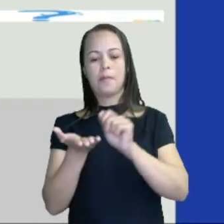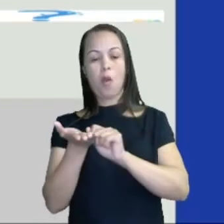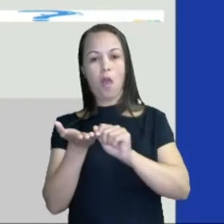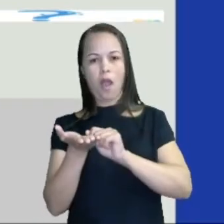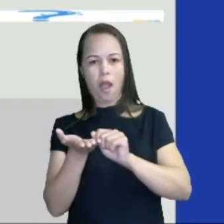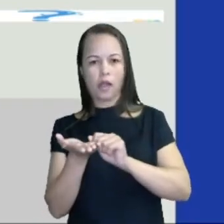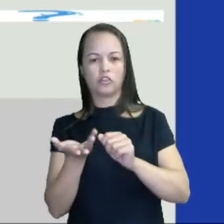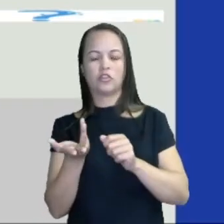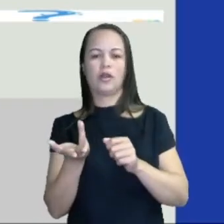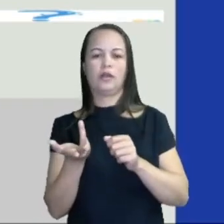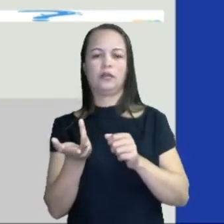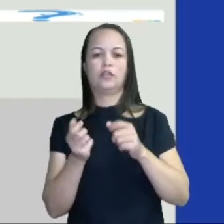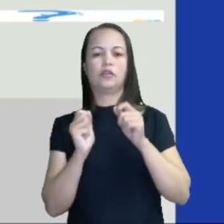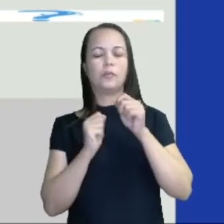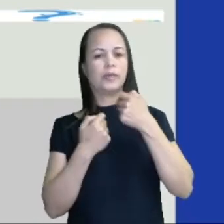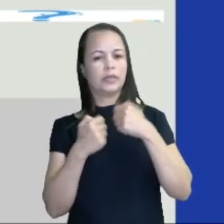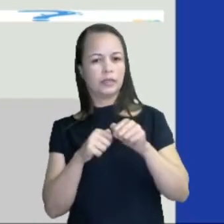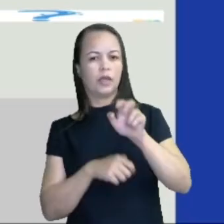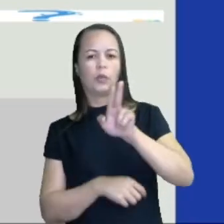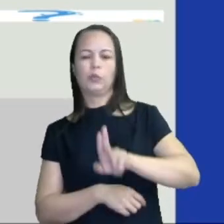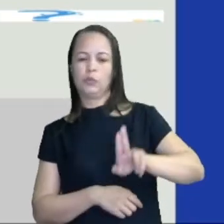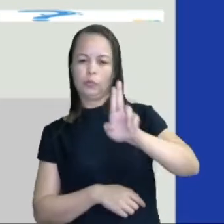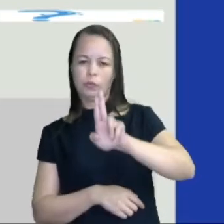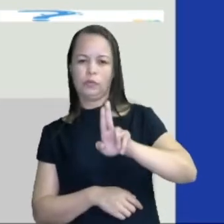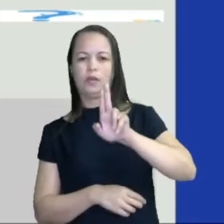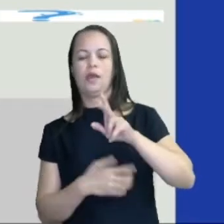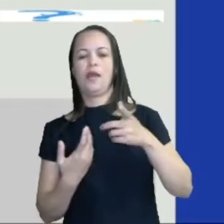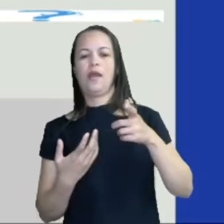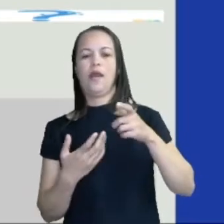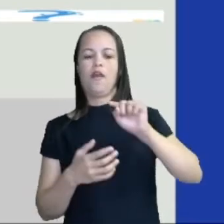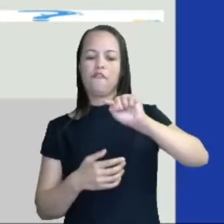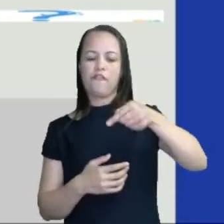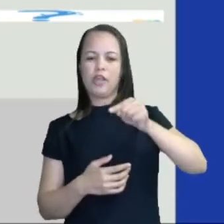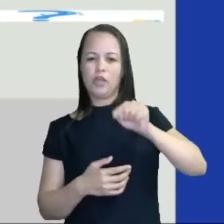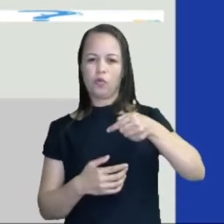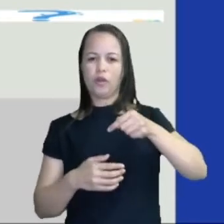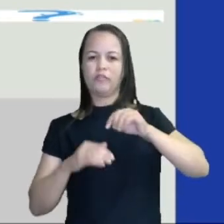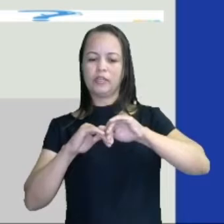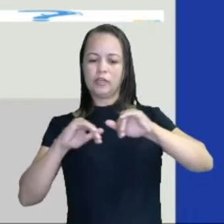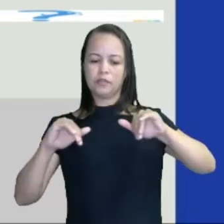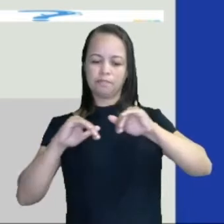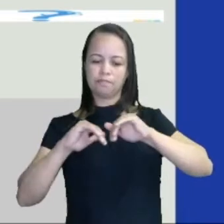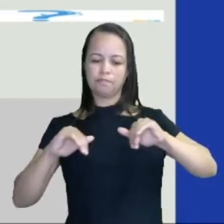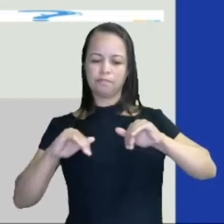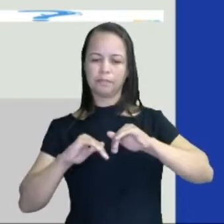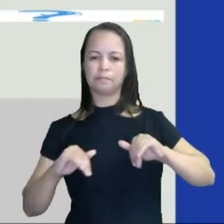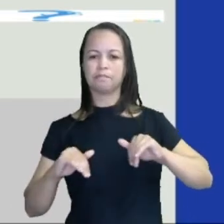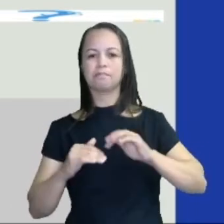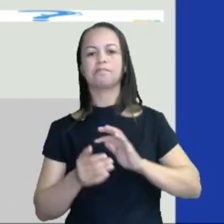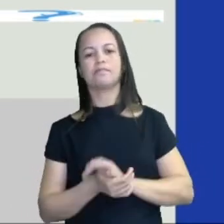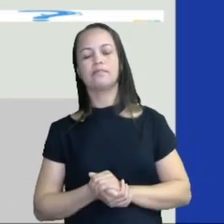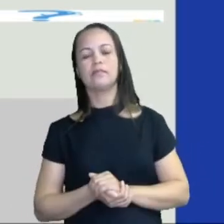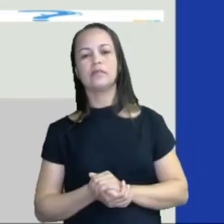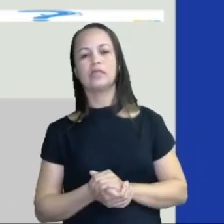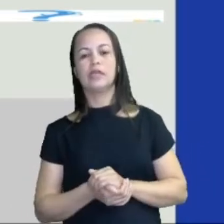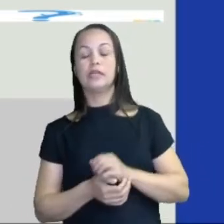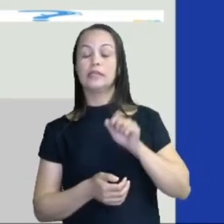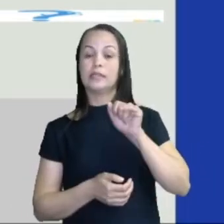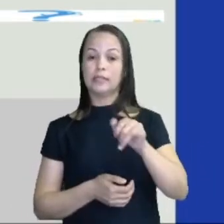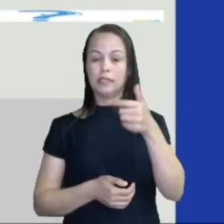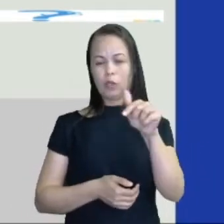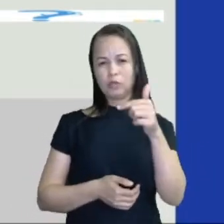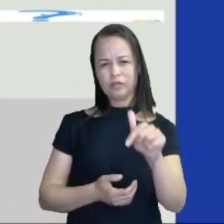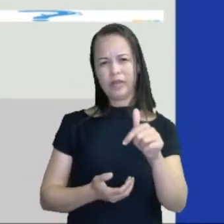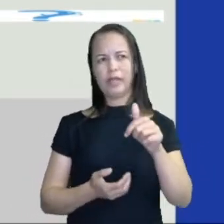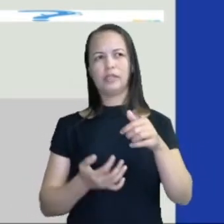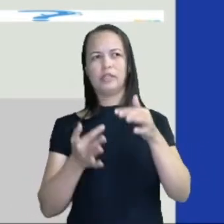que demonstra que vai ser a separação de elementos. Se não estivesse, a frase